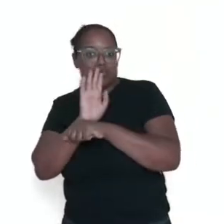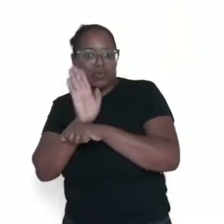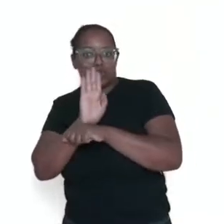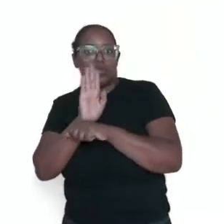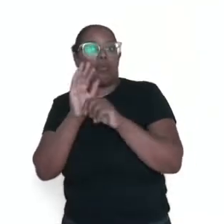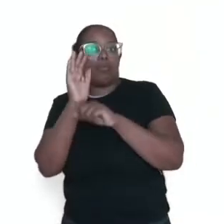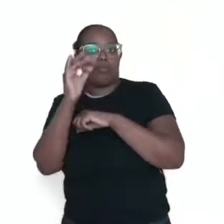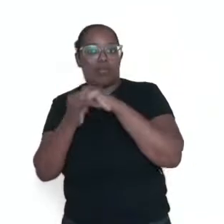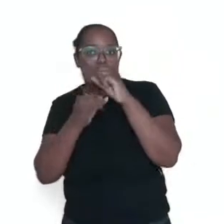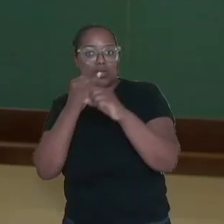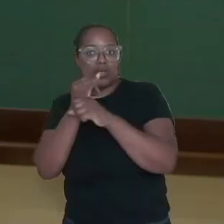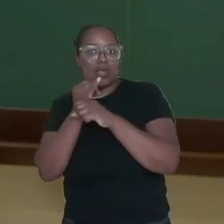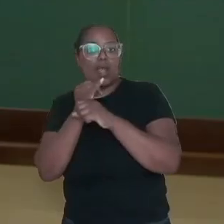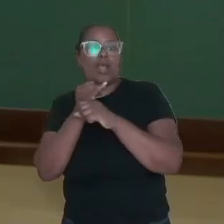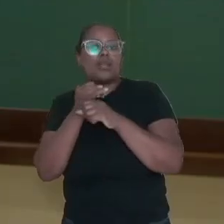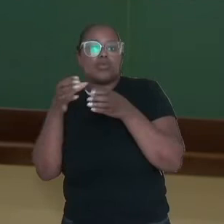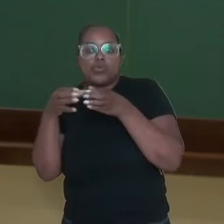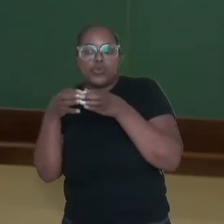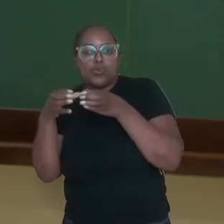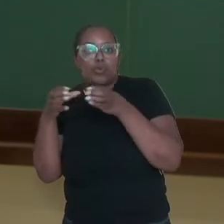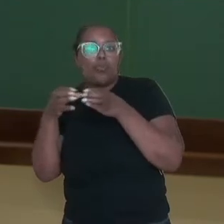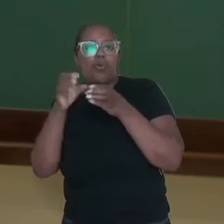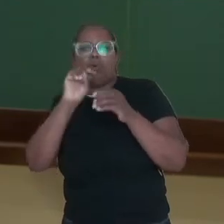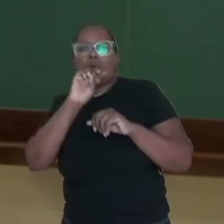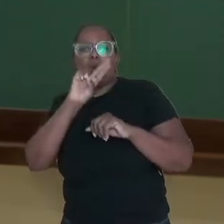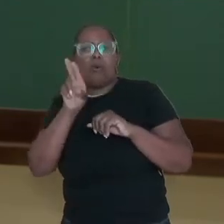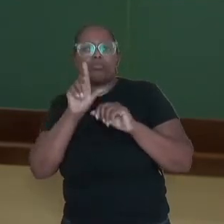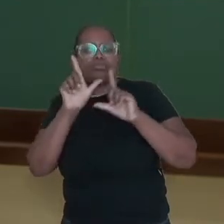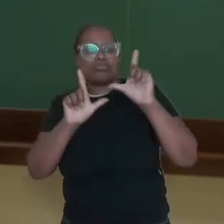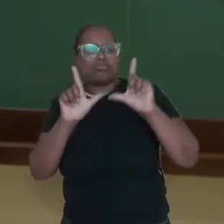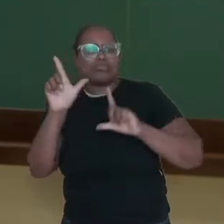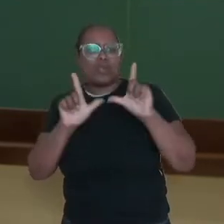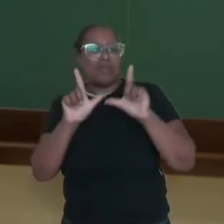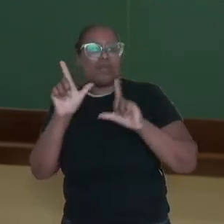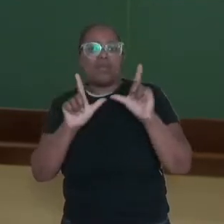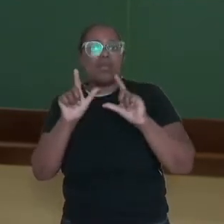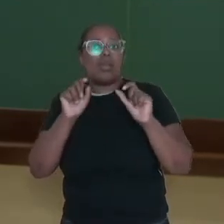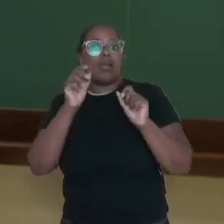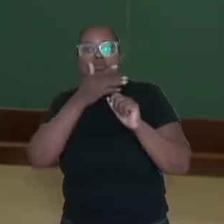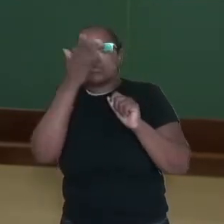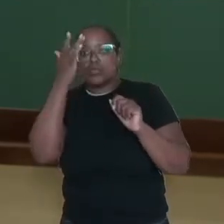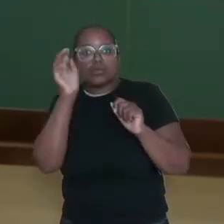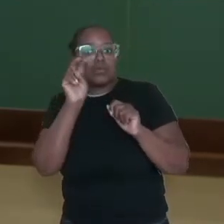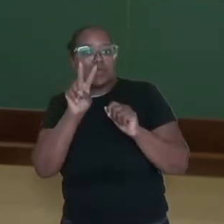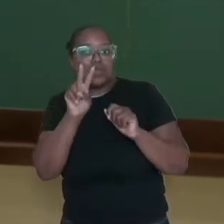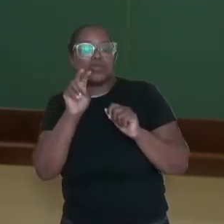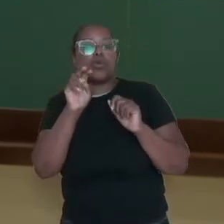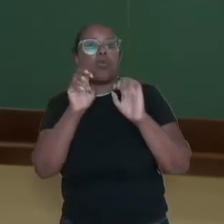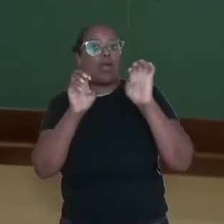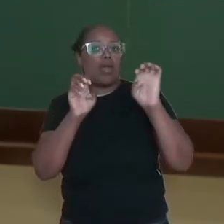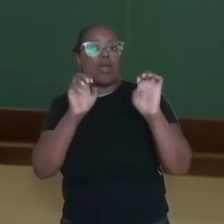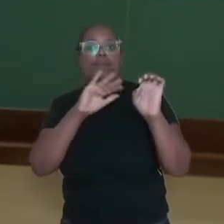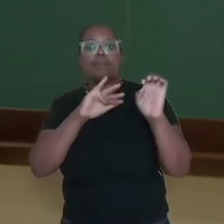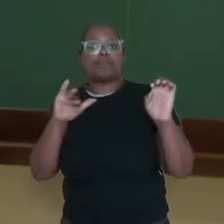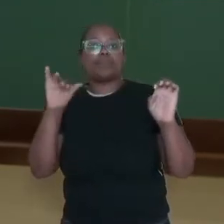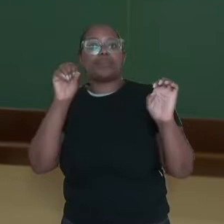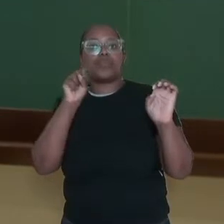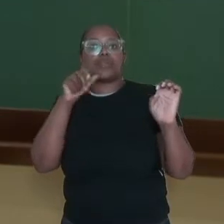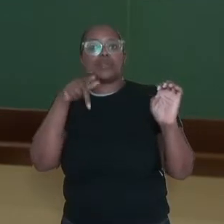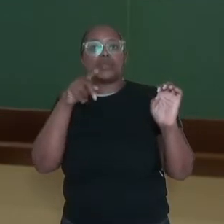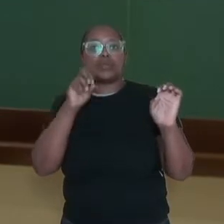de streaming online ou TV. Então esse é o conceito do e-sport. É um